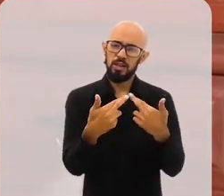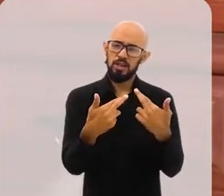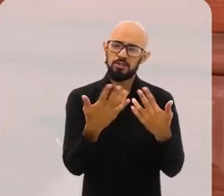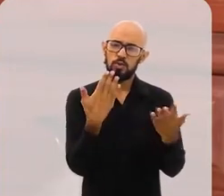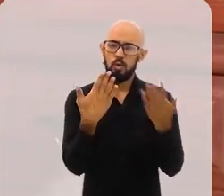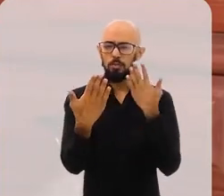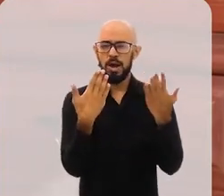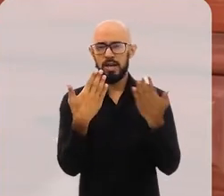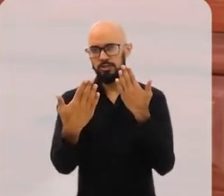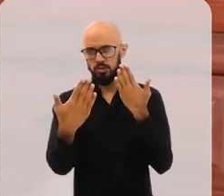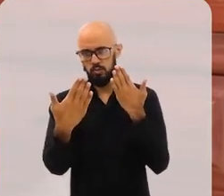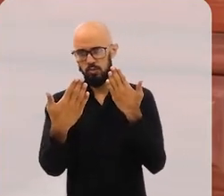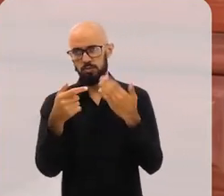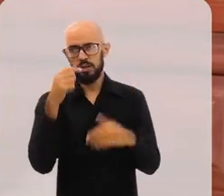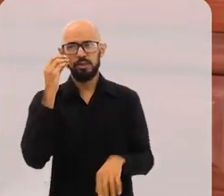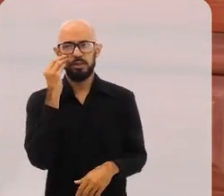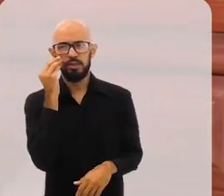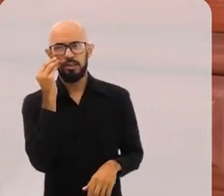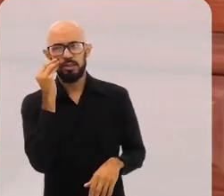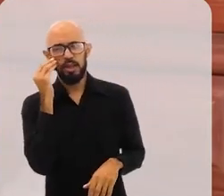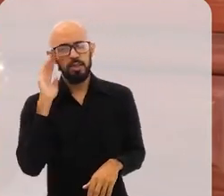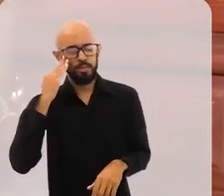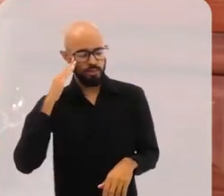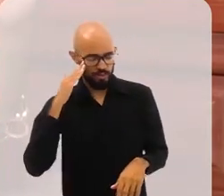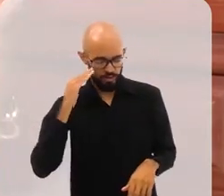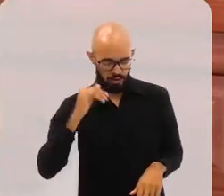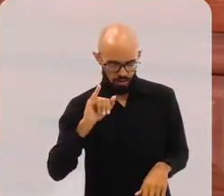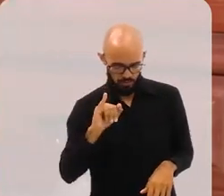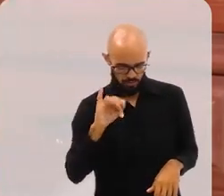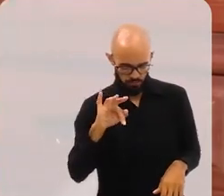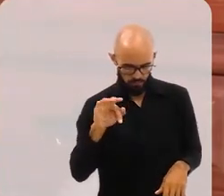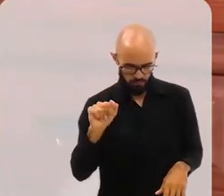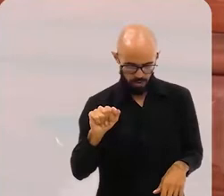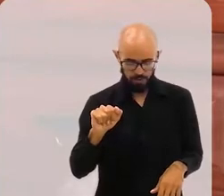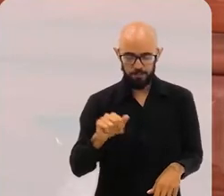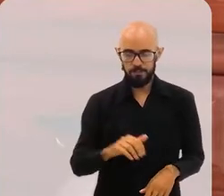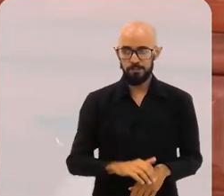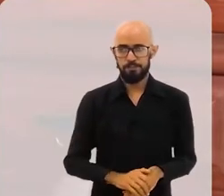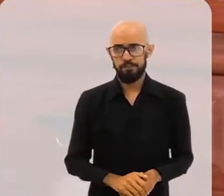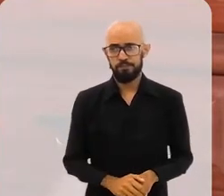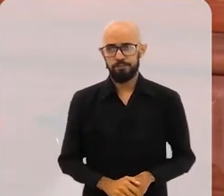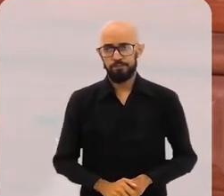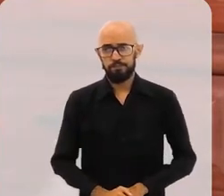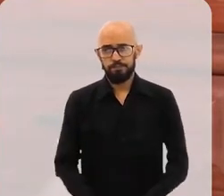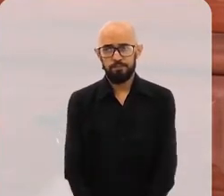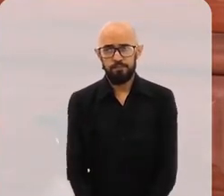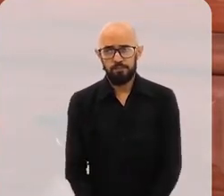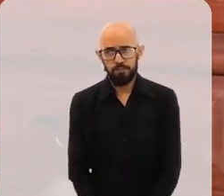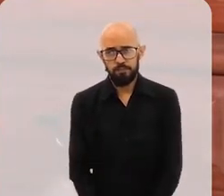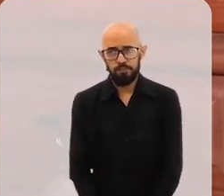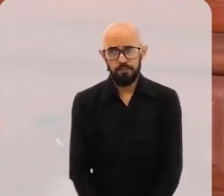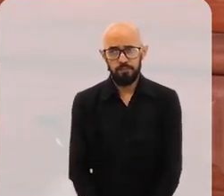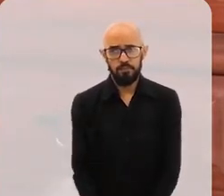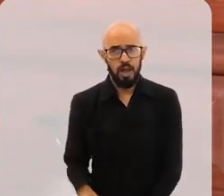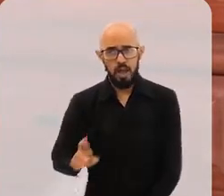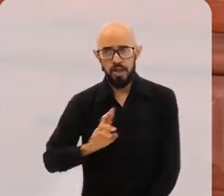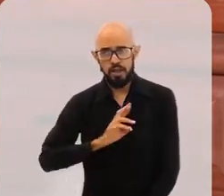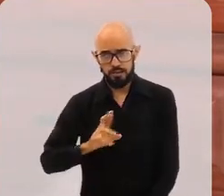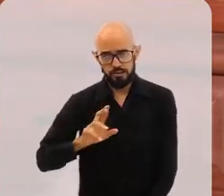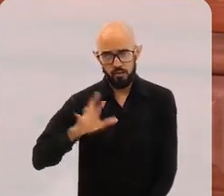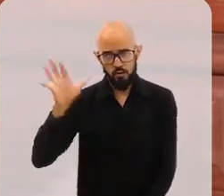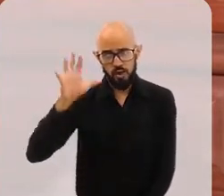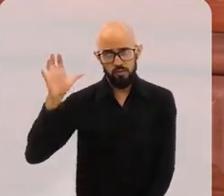como é para tentar entender o Epa como exemplo e na